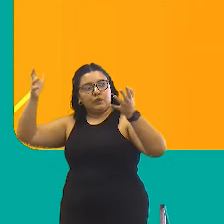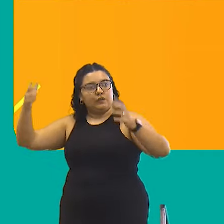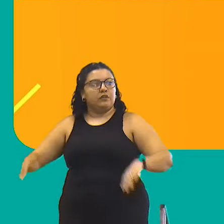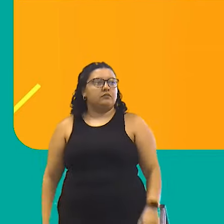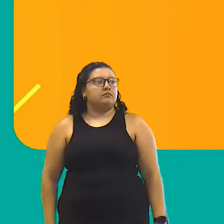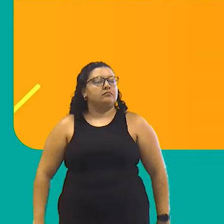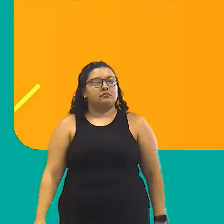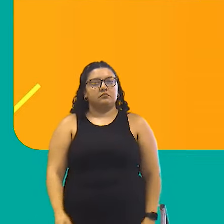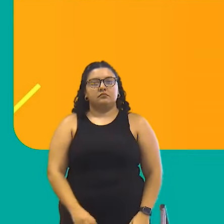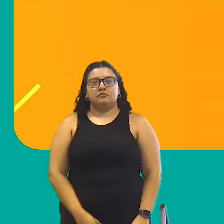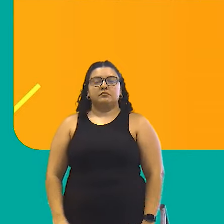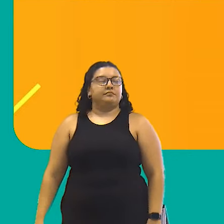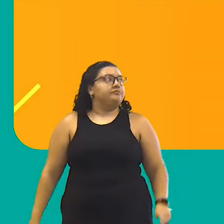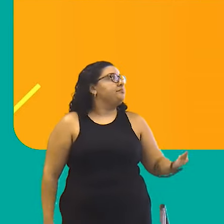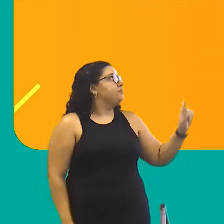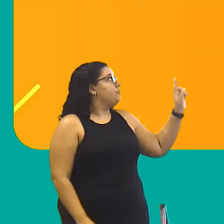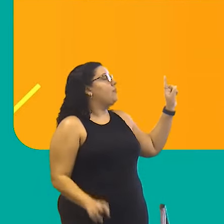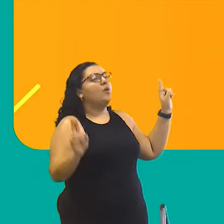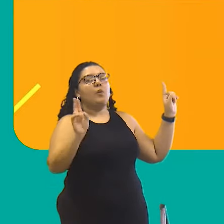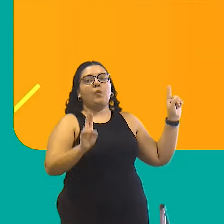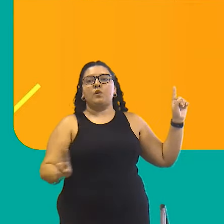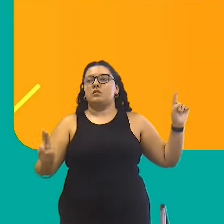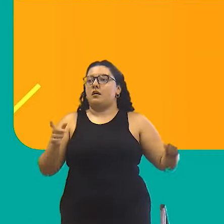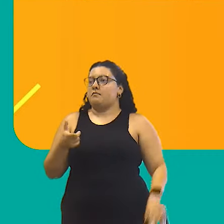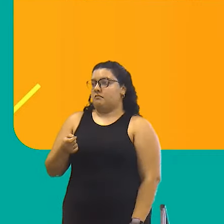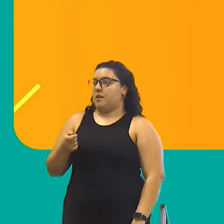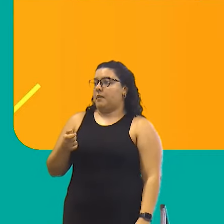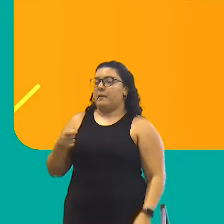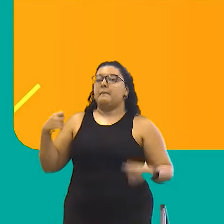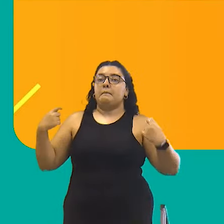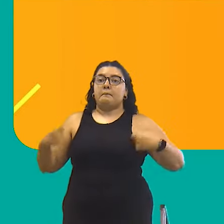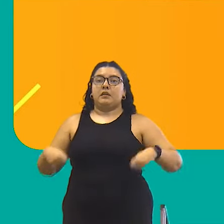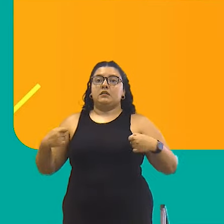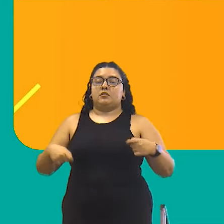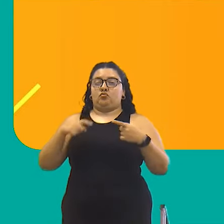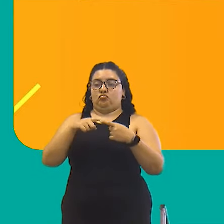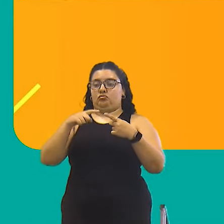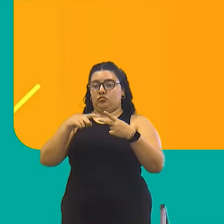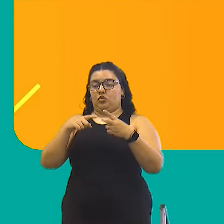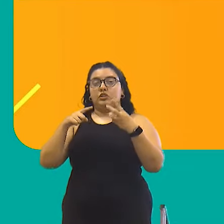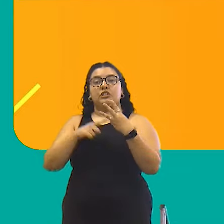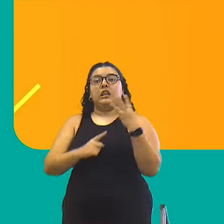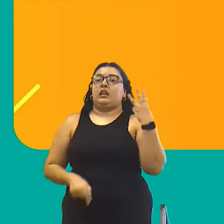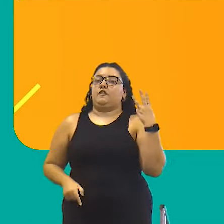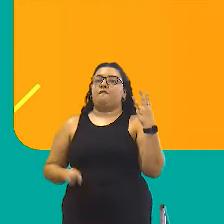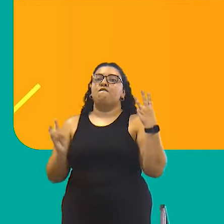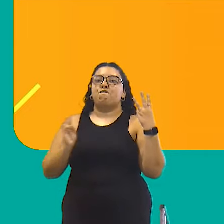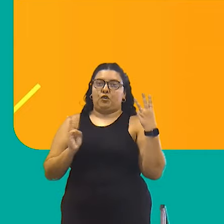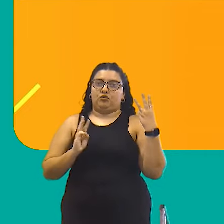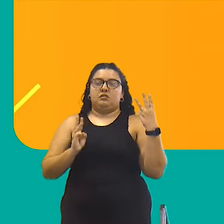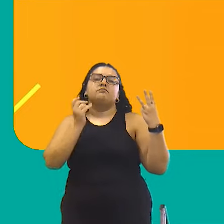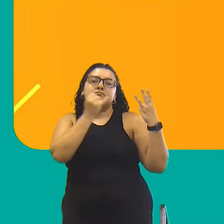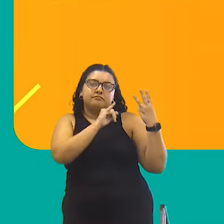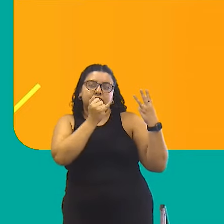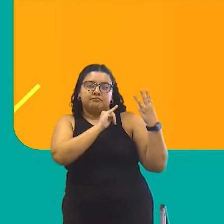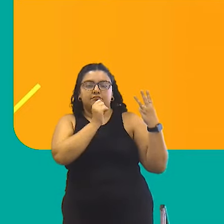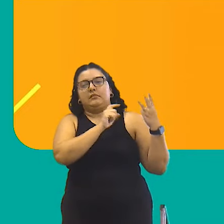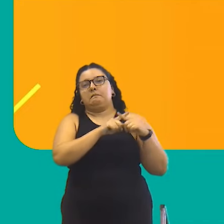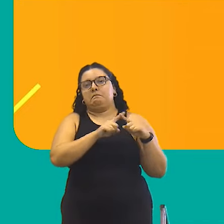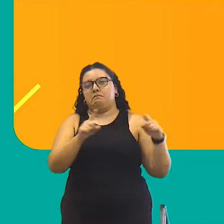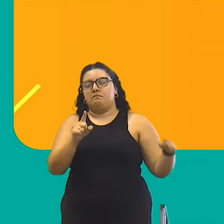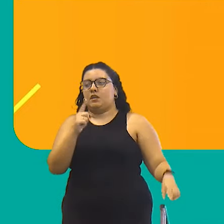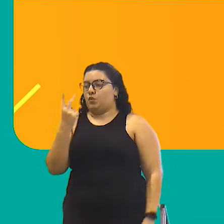isso? Para se utilizar um controle remoto, eu preciso de 3 volts. Mas as